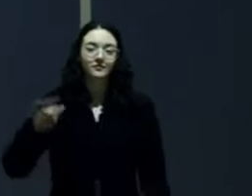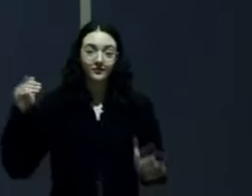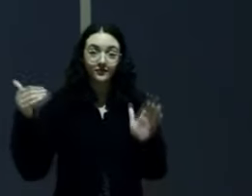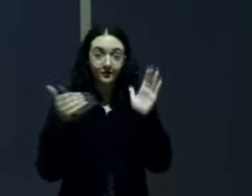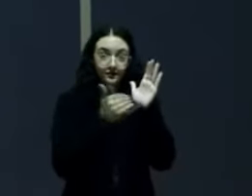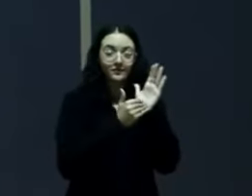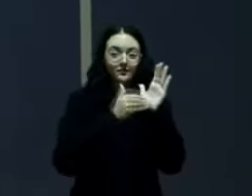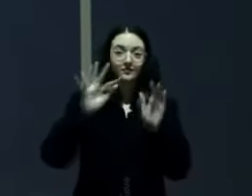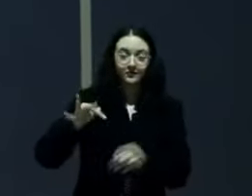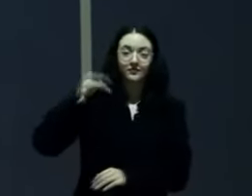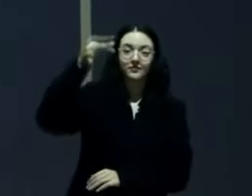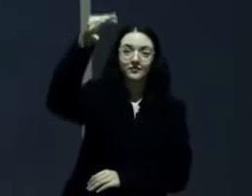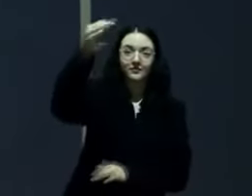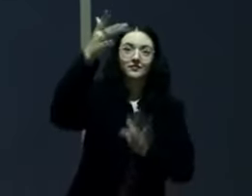venha.